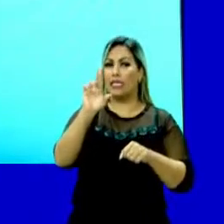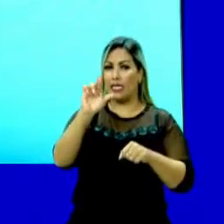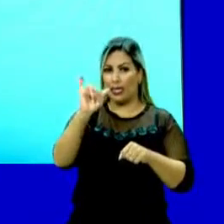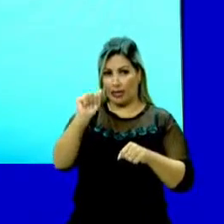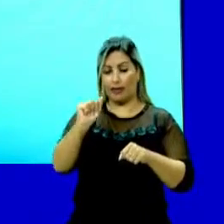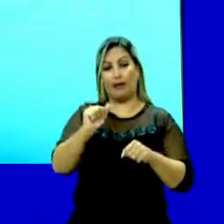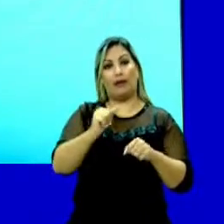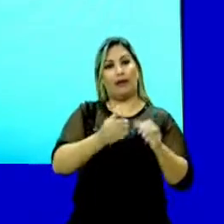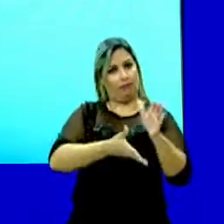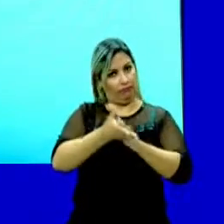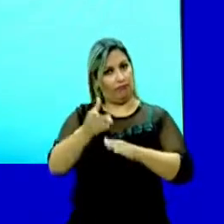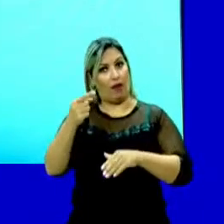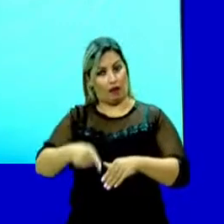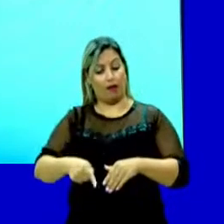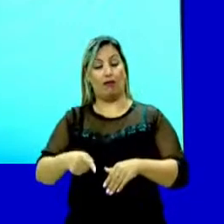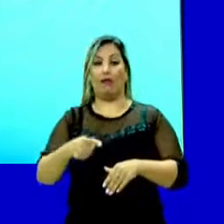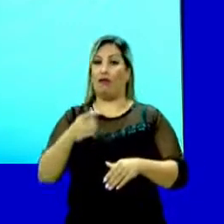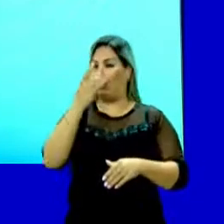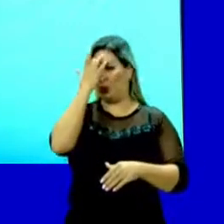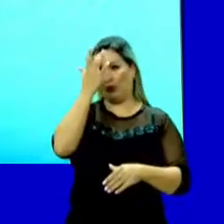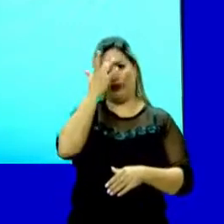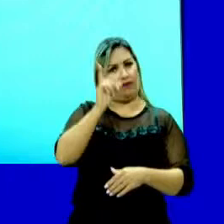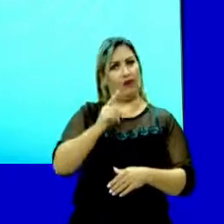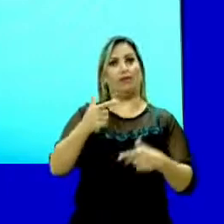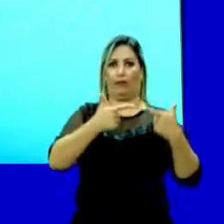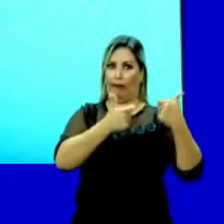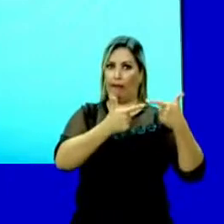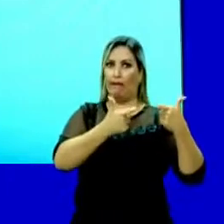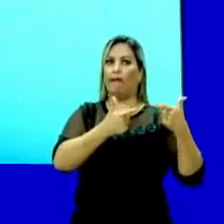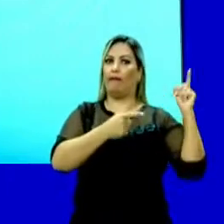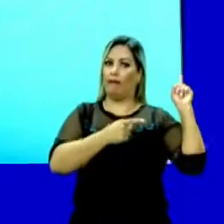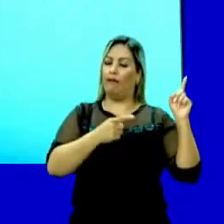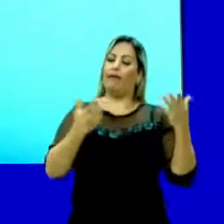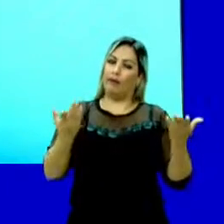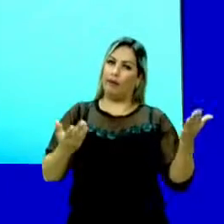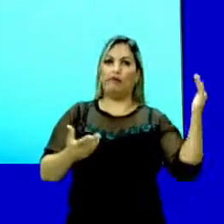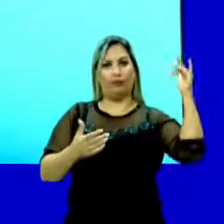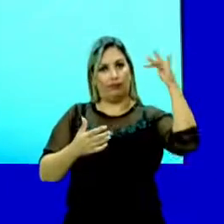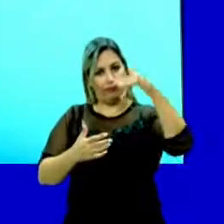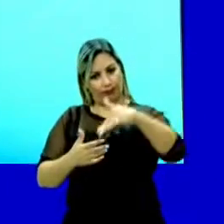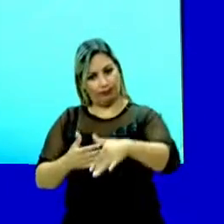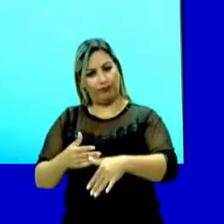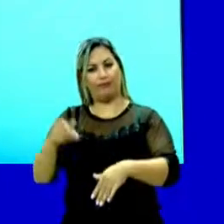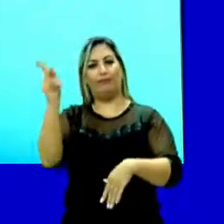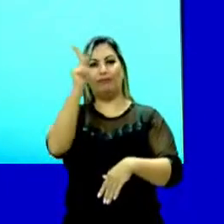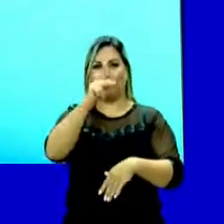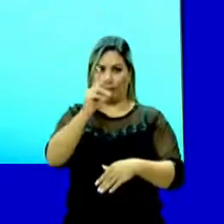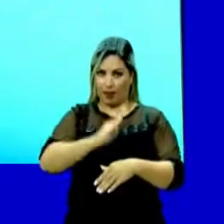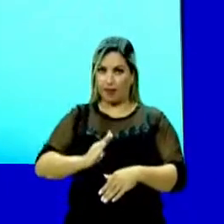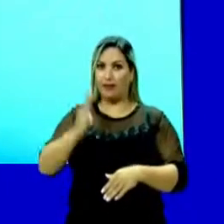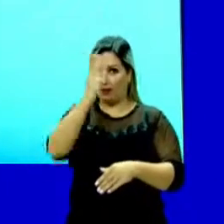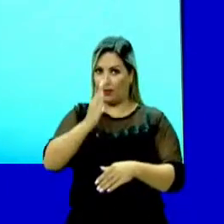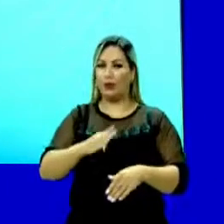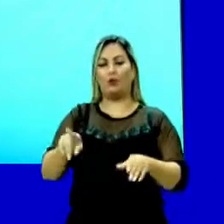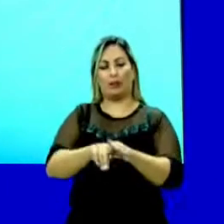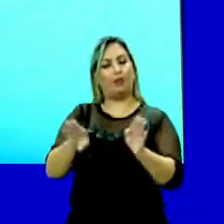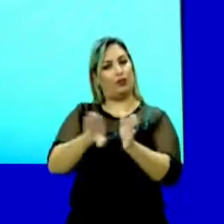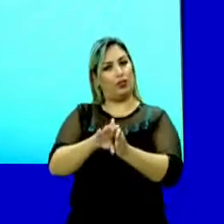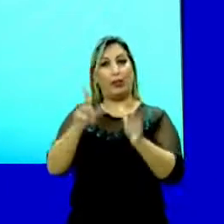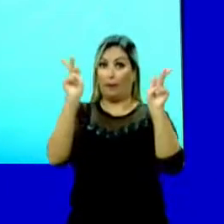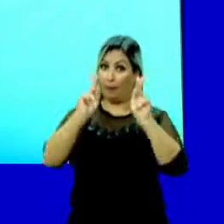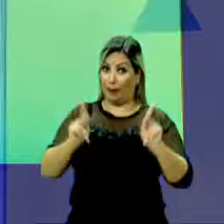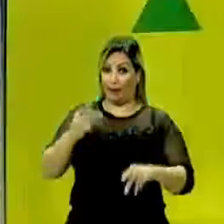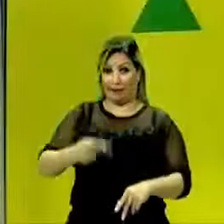está fácil, principalmente uma situação de guerra, né? E vem para o território brasileiro justamente procurando essa paz